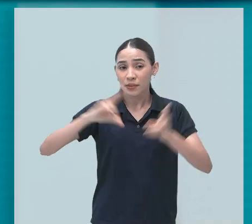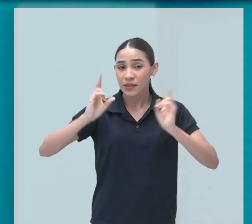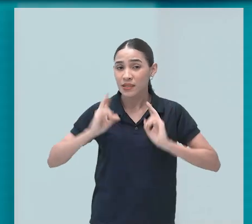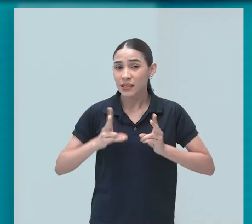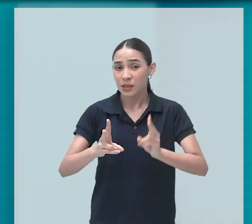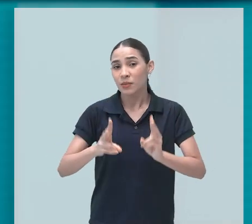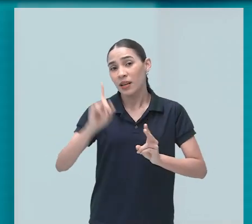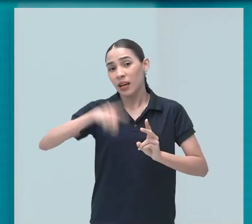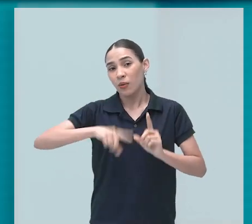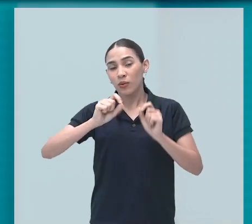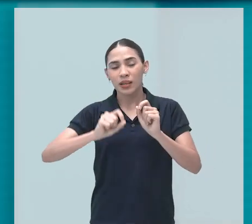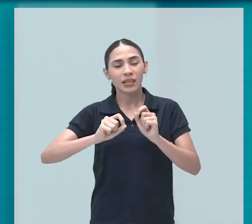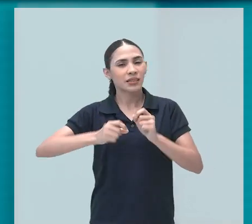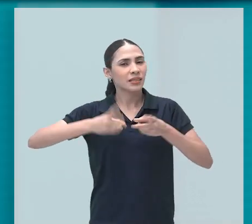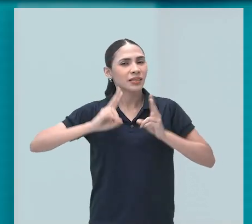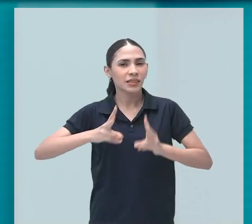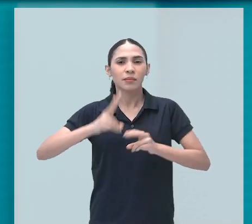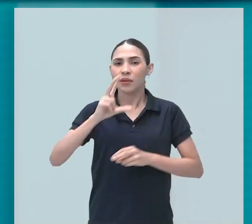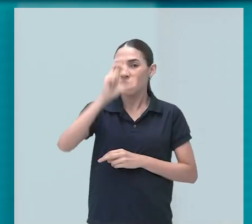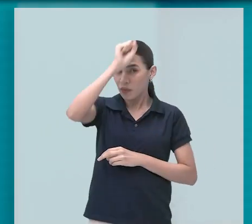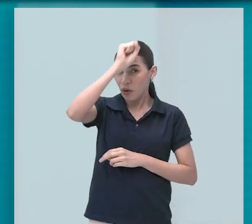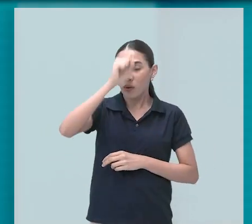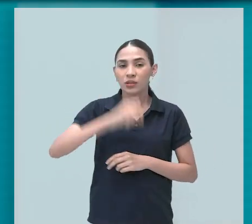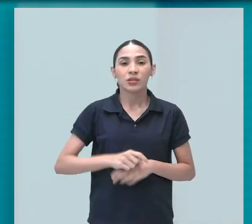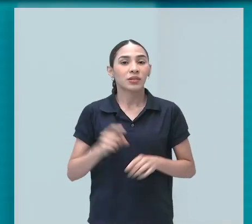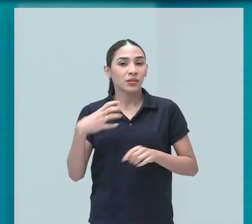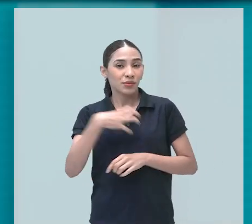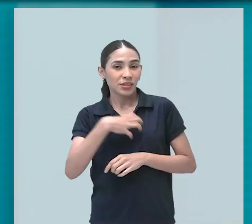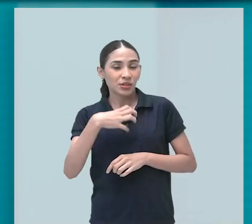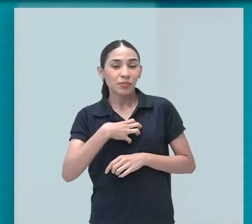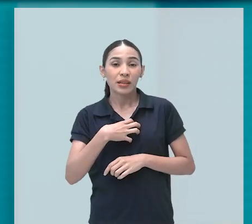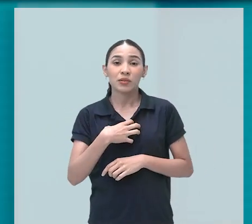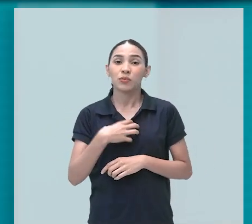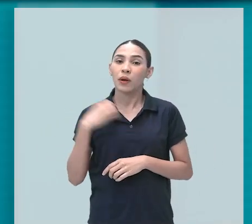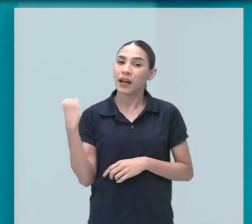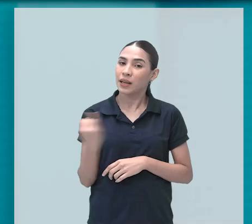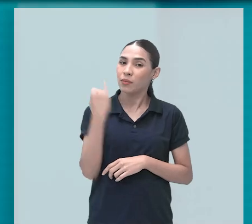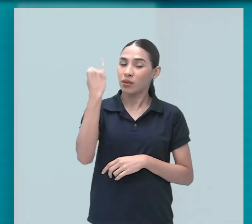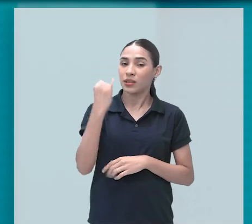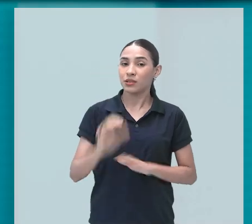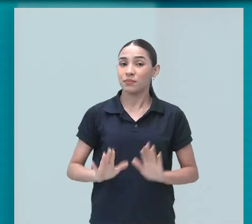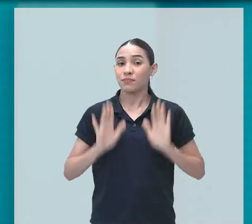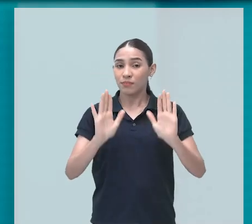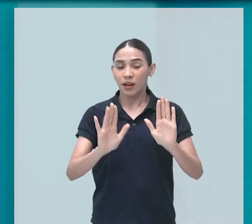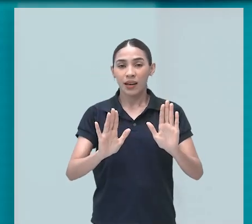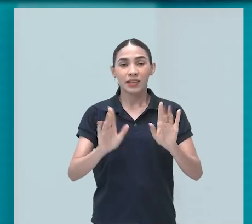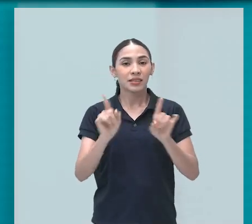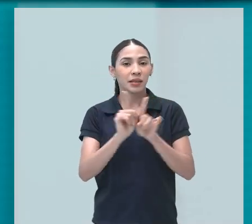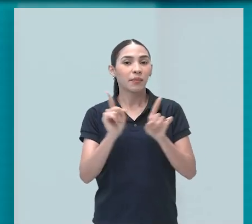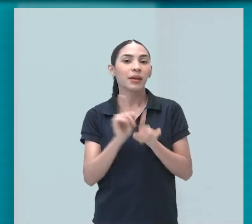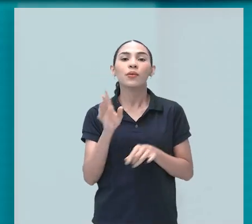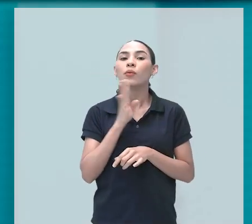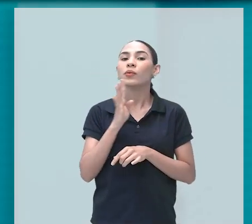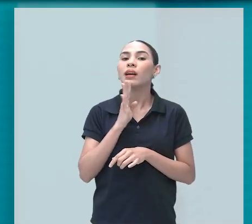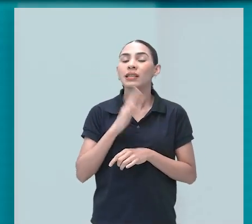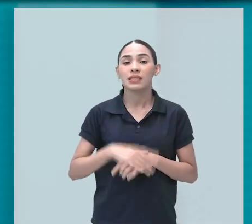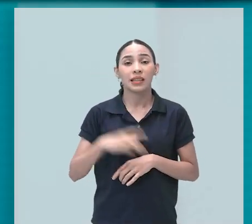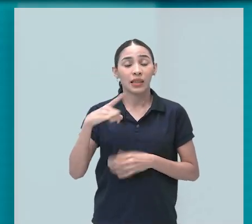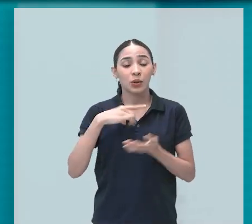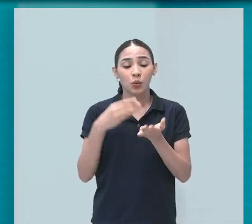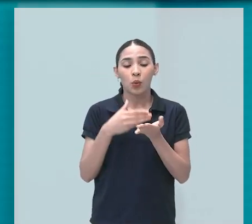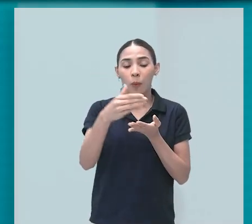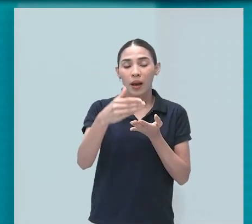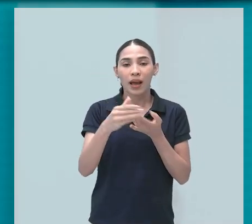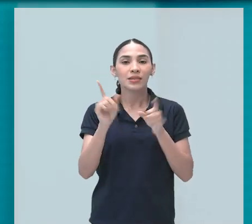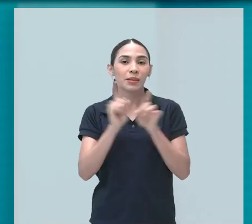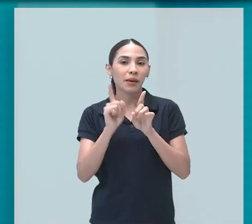ele será infinito, será um sentimento grandioso, mas ele reconhece que tem um início